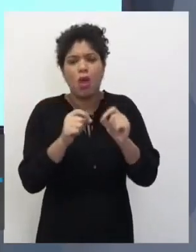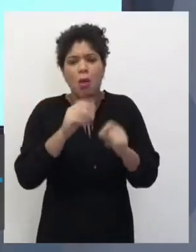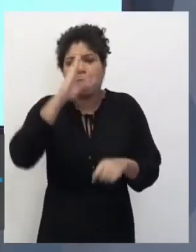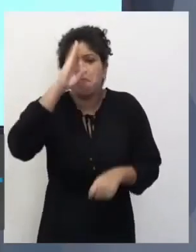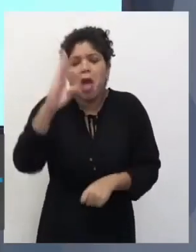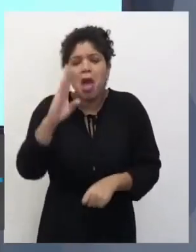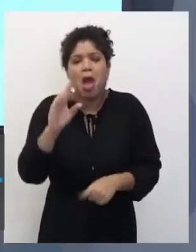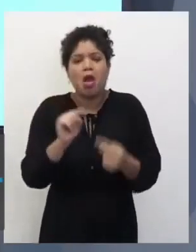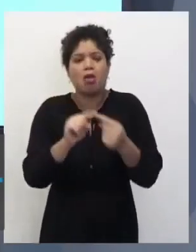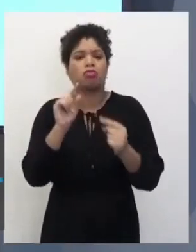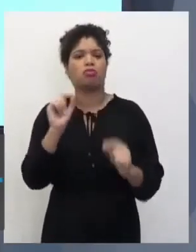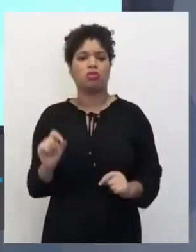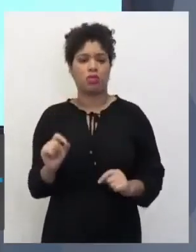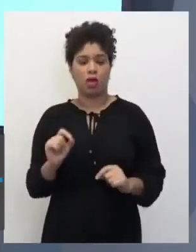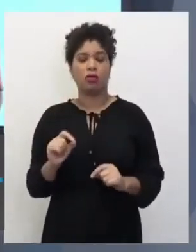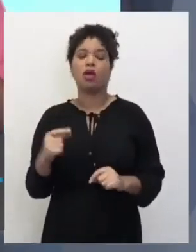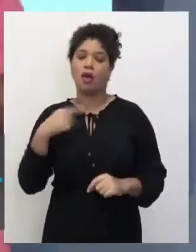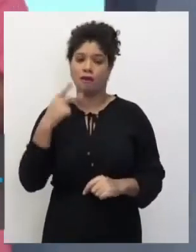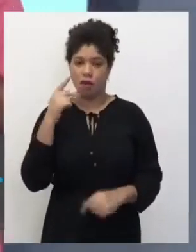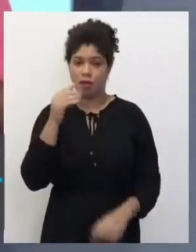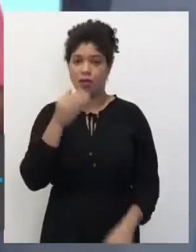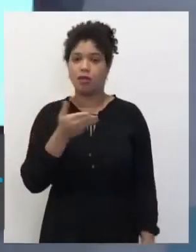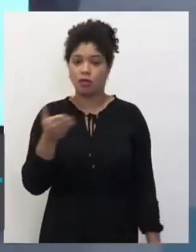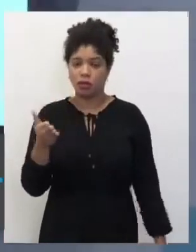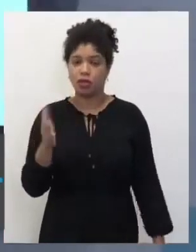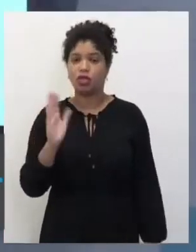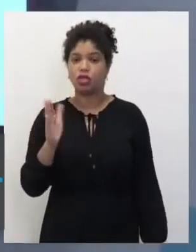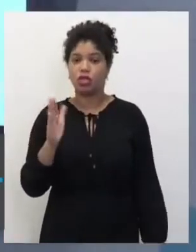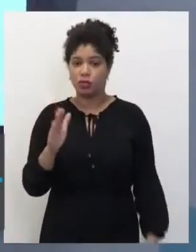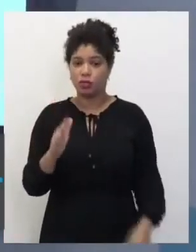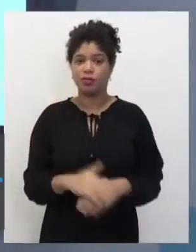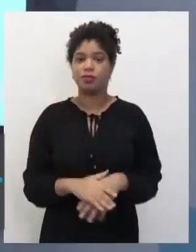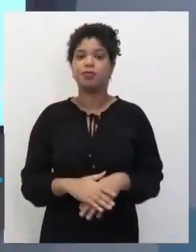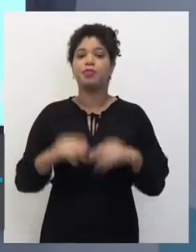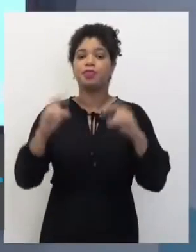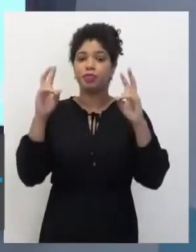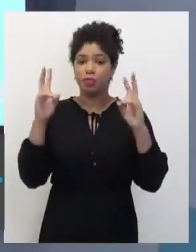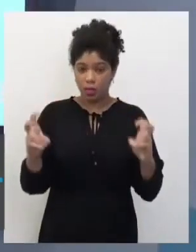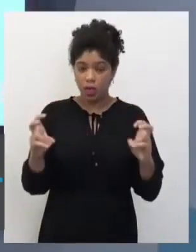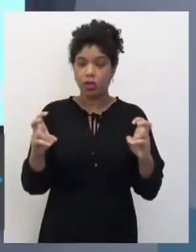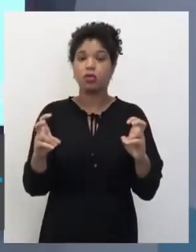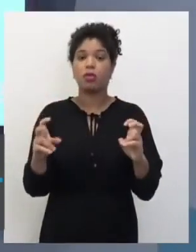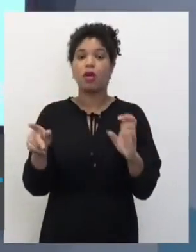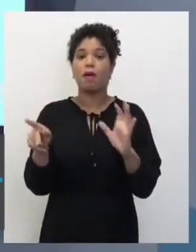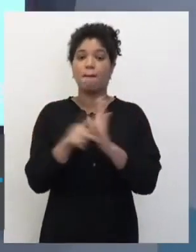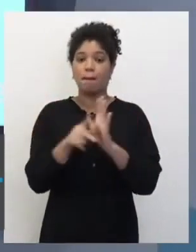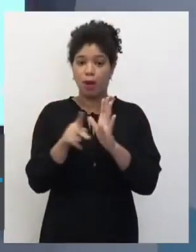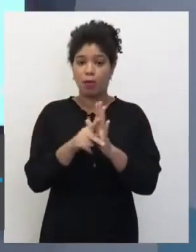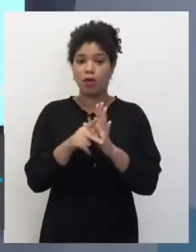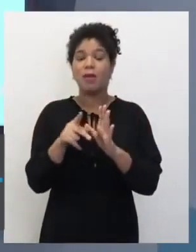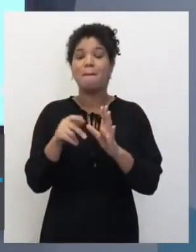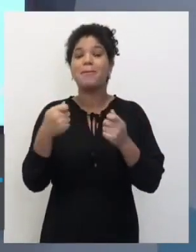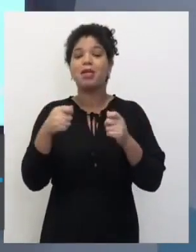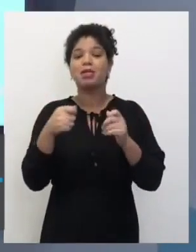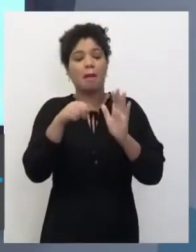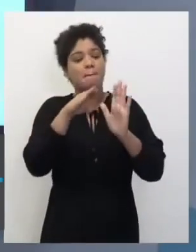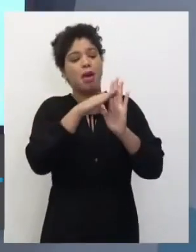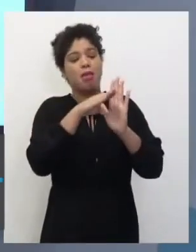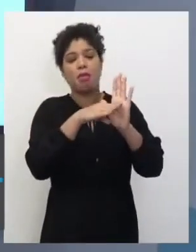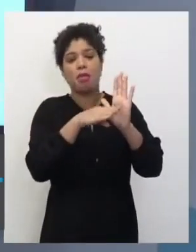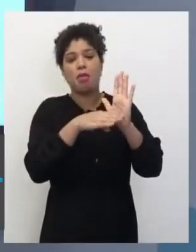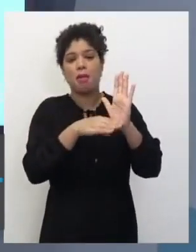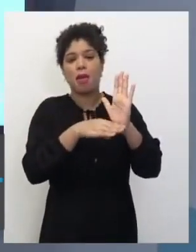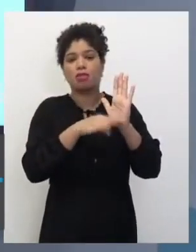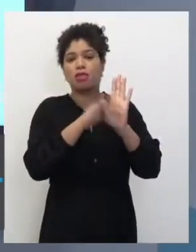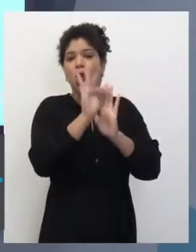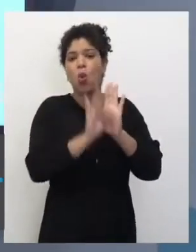principal. E como eu mencionei para vocês também, essa temática ela vai de acordo com o roteiro que as pessoas seguem.